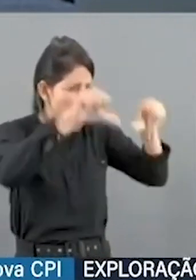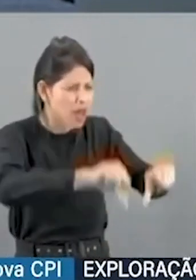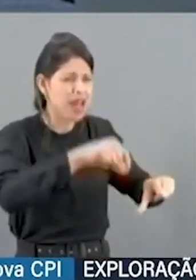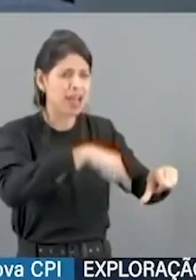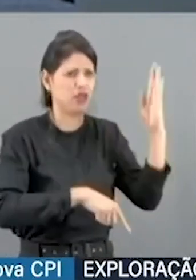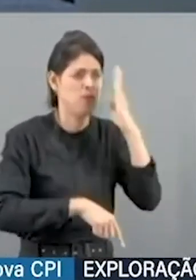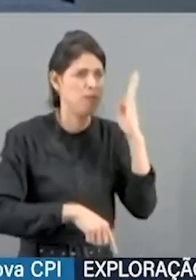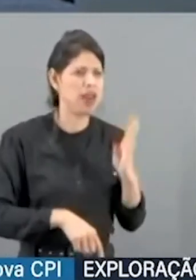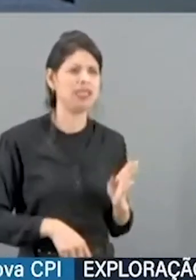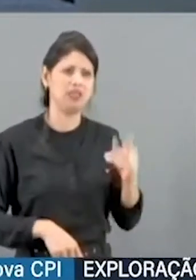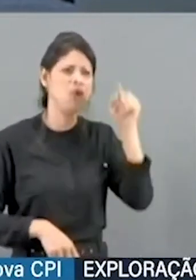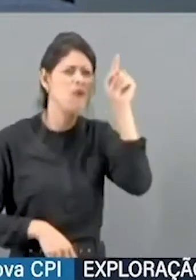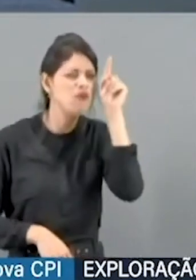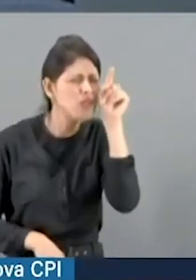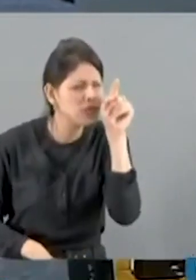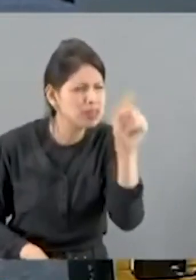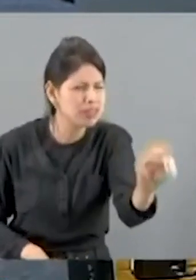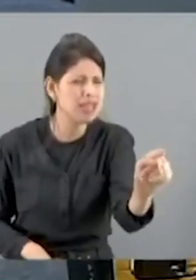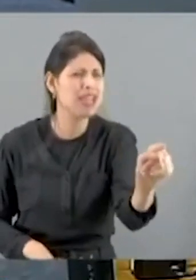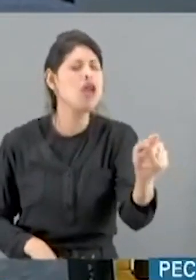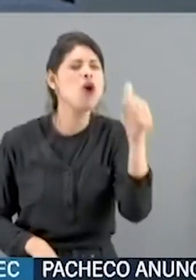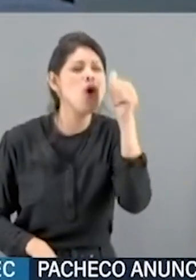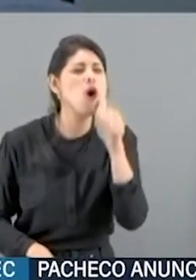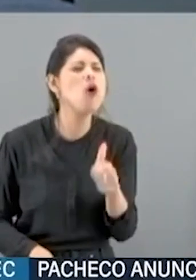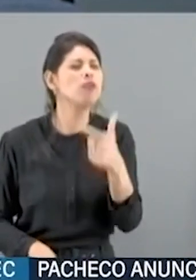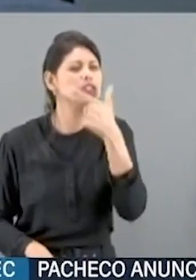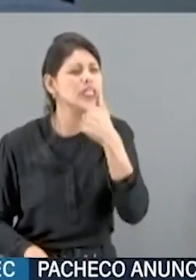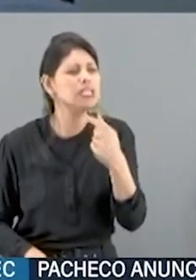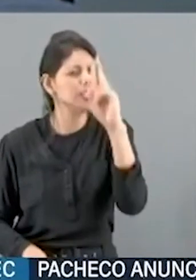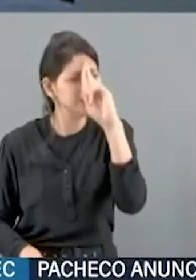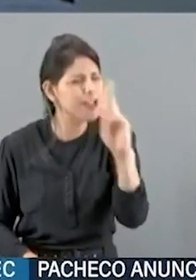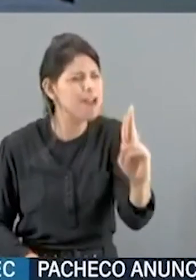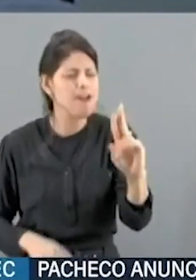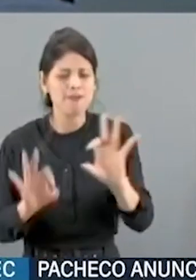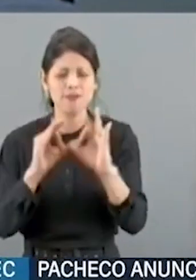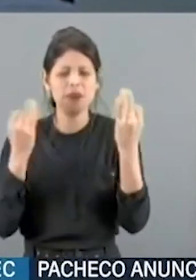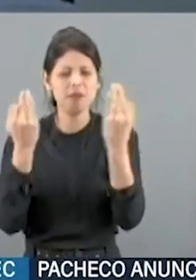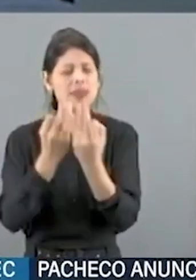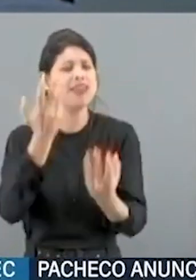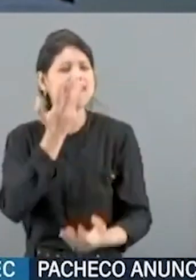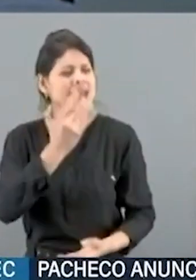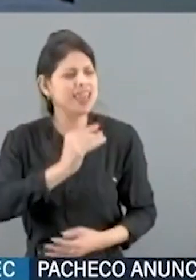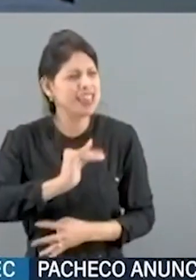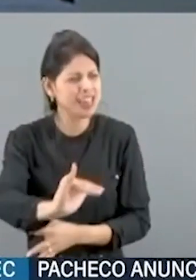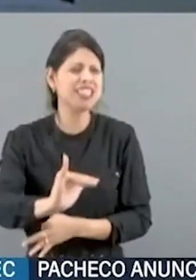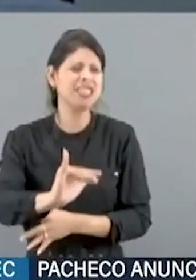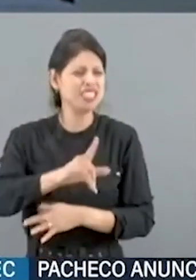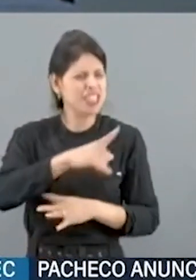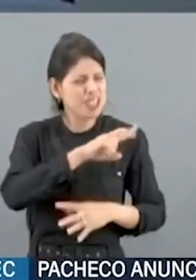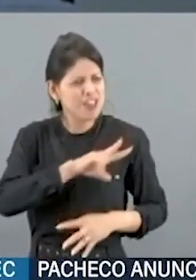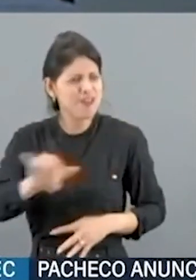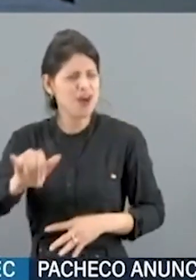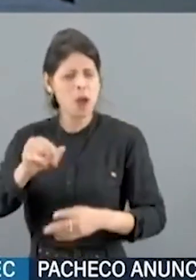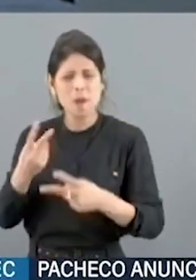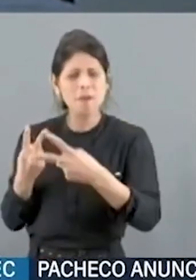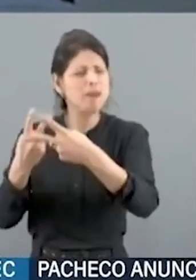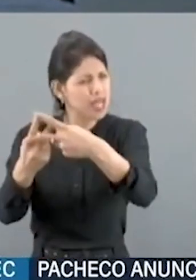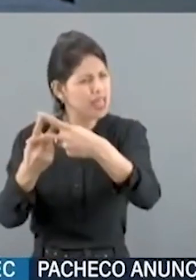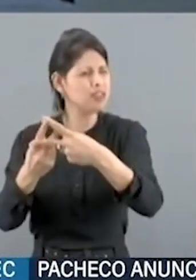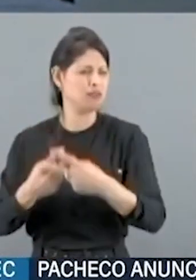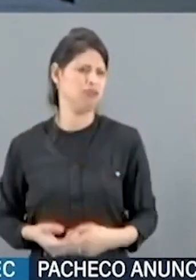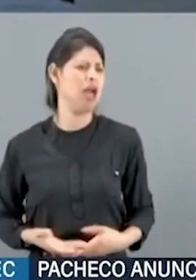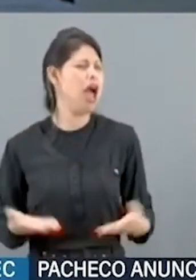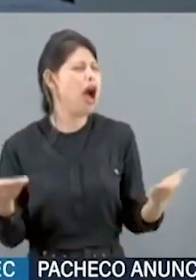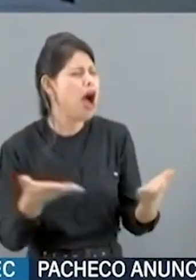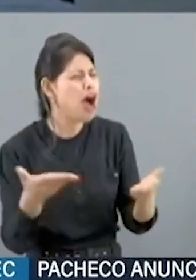o senhor encaminha senhoras e senhores famílias e crianças para serem presos e